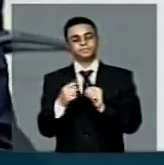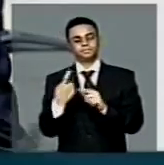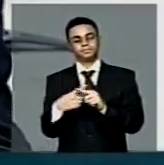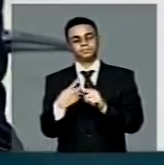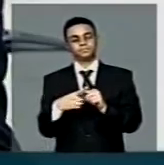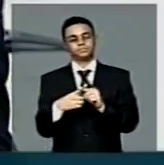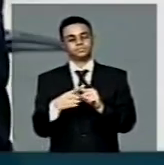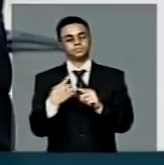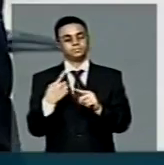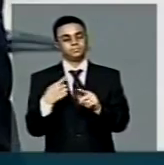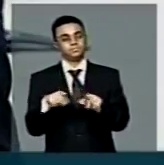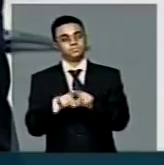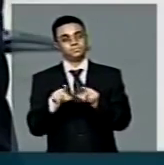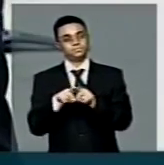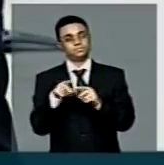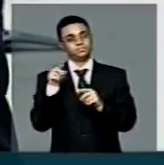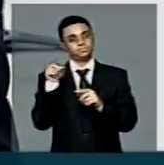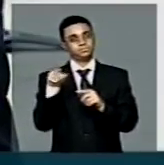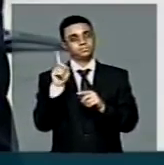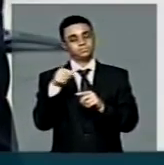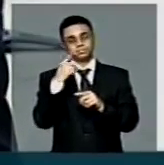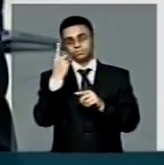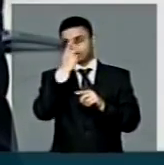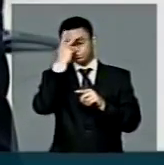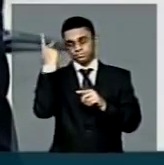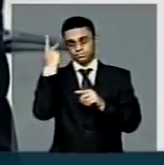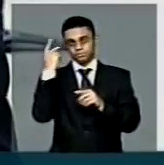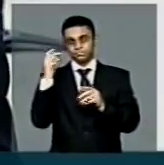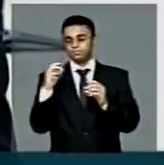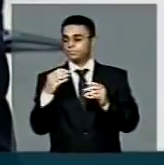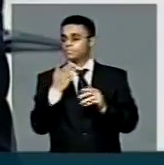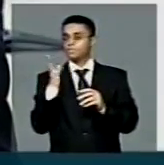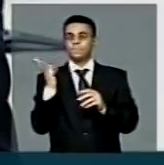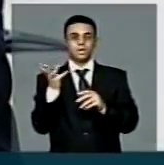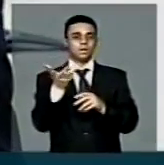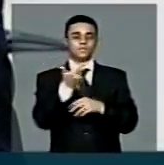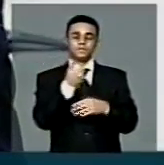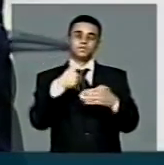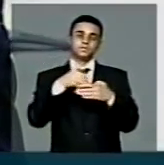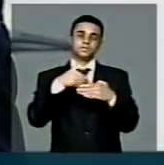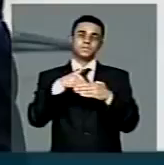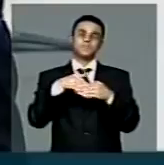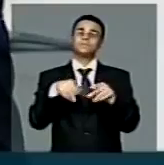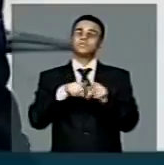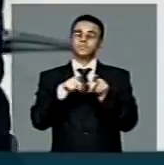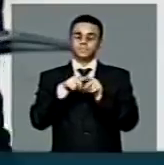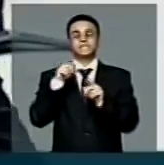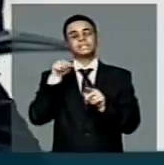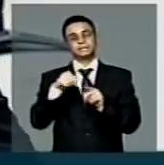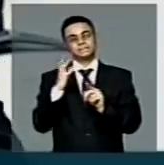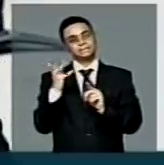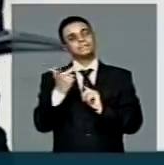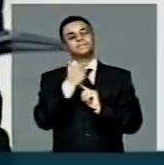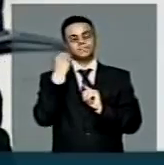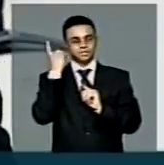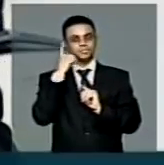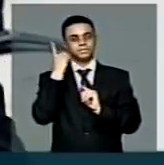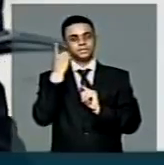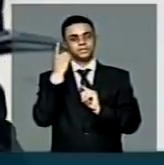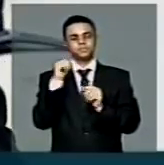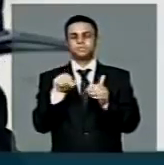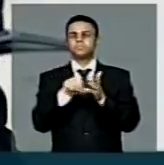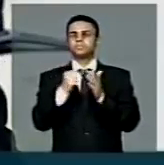futebol, todos reconhecem, aqui não está sendo diferente. Já no primeiro mandato, sobressaindo